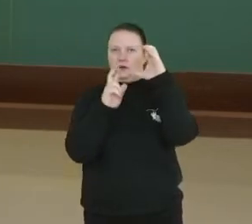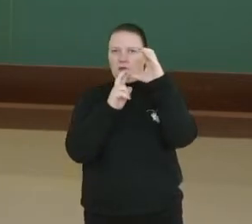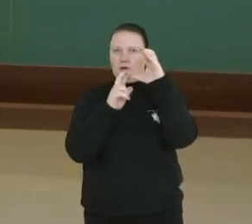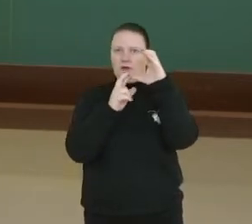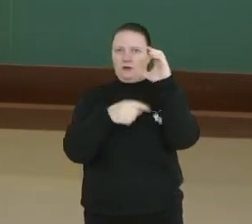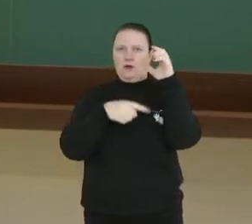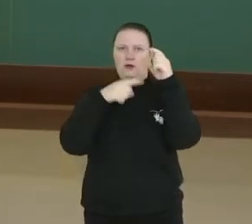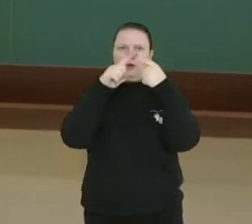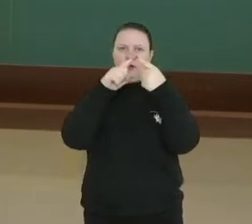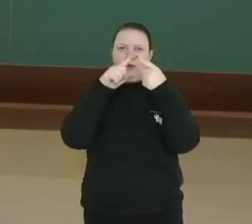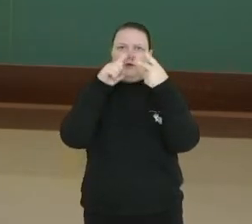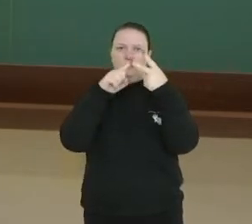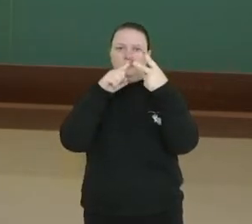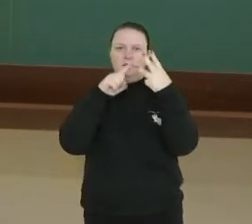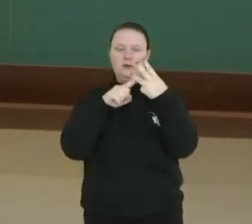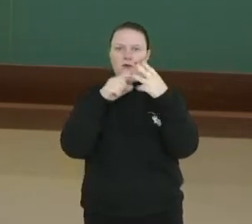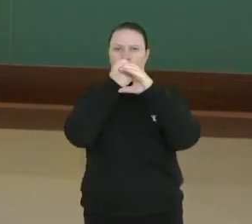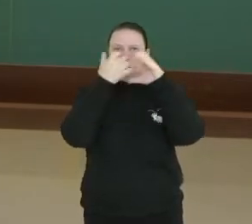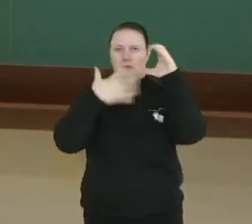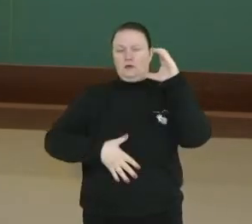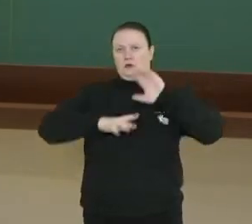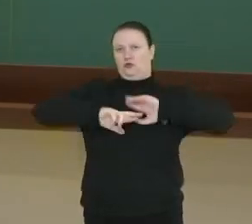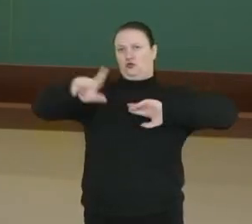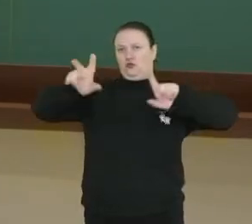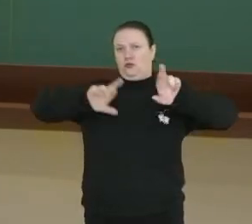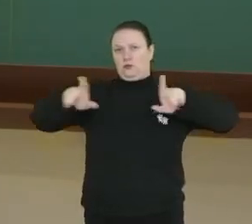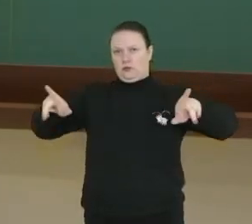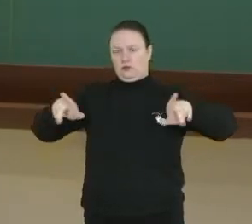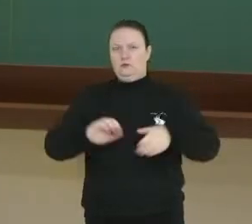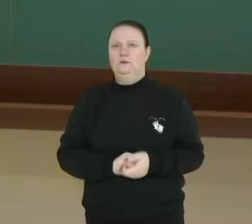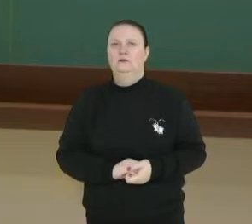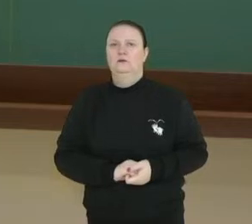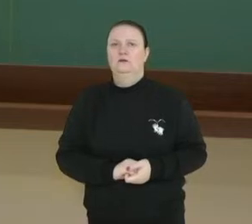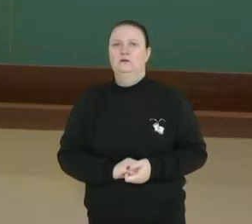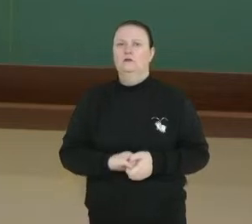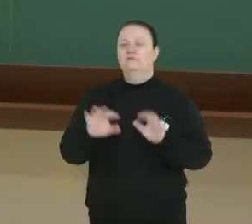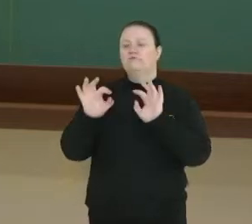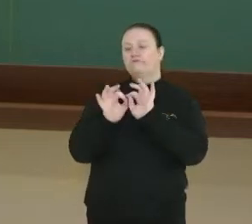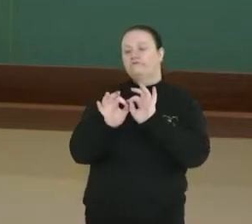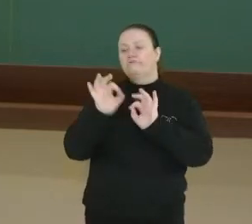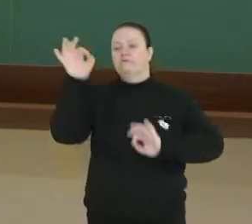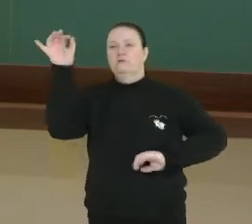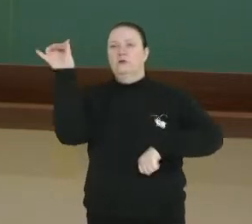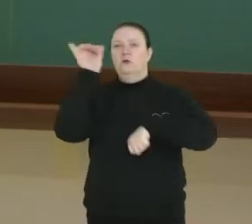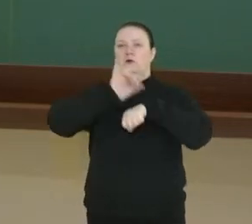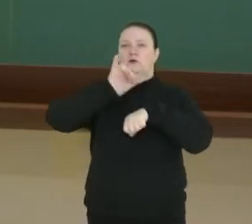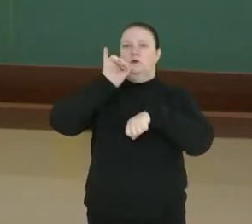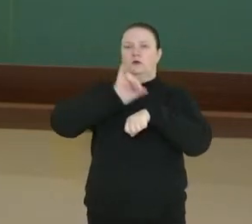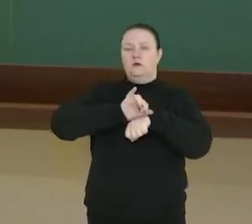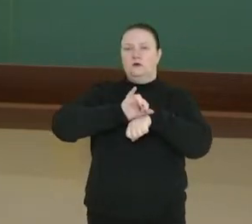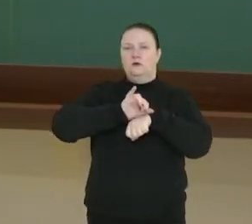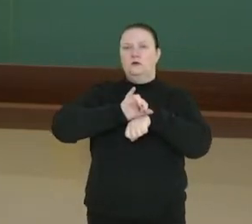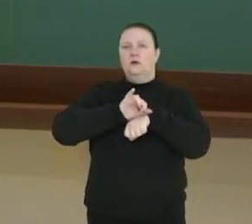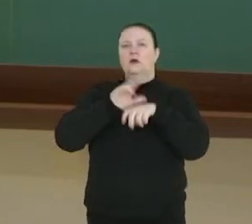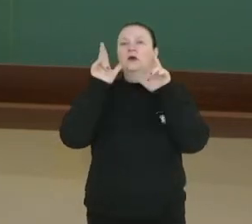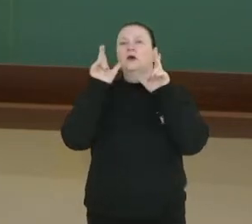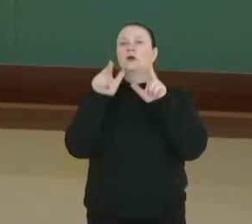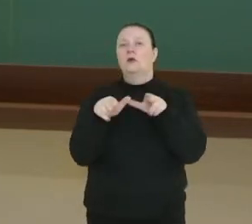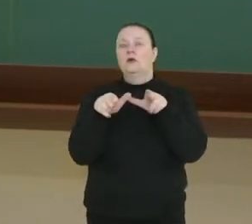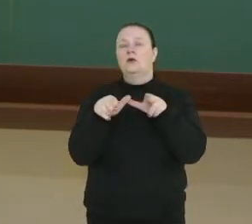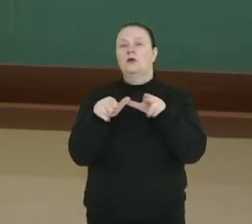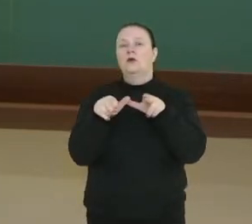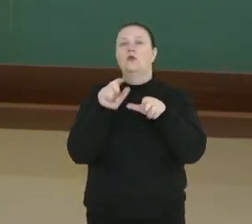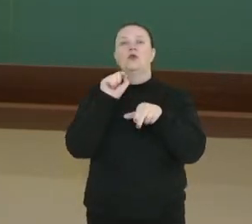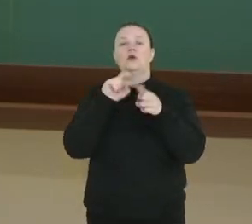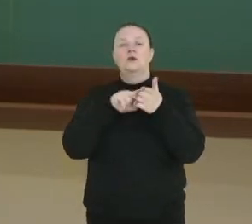três características numéricas. Quando a distância do centro até a reta é igual, nós dizemos que ela